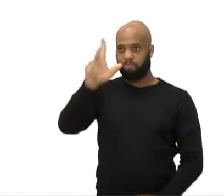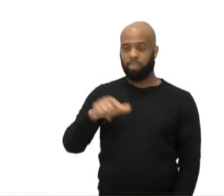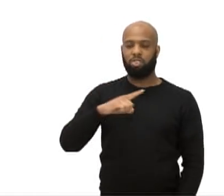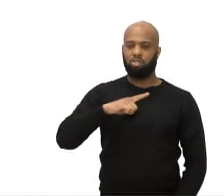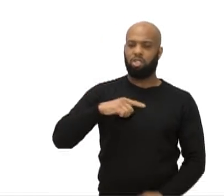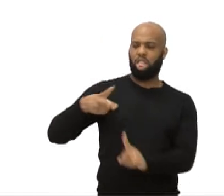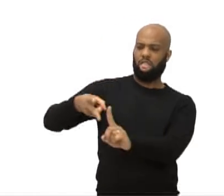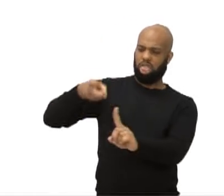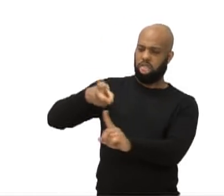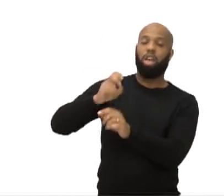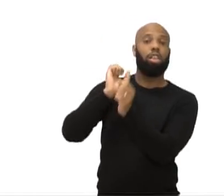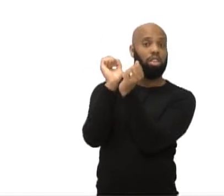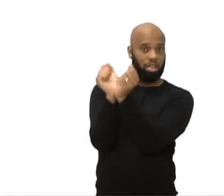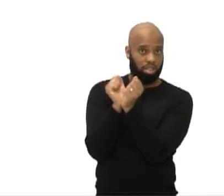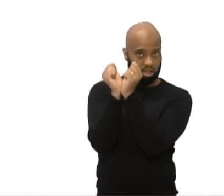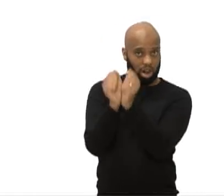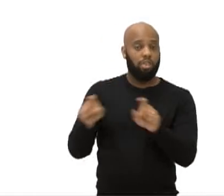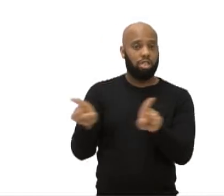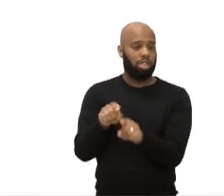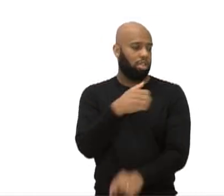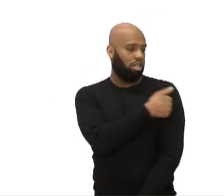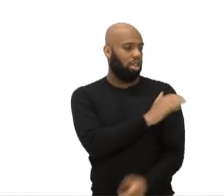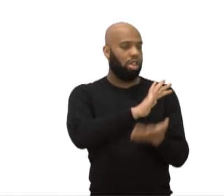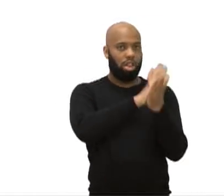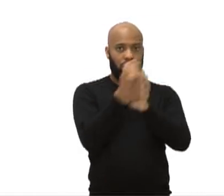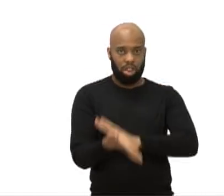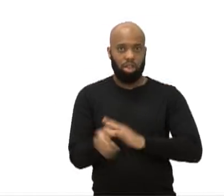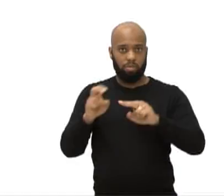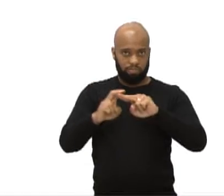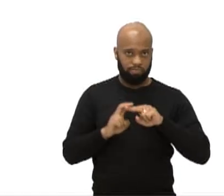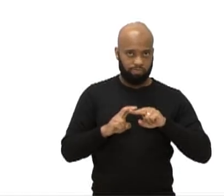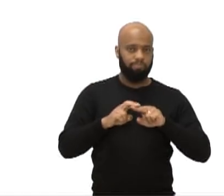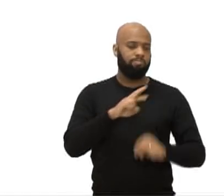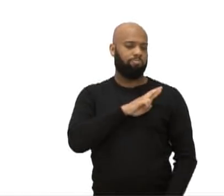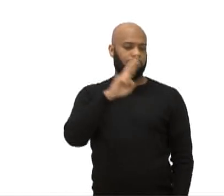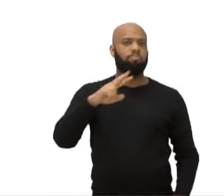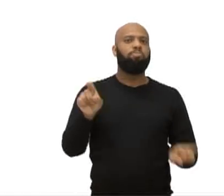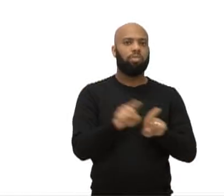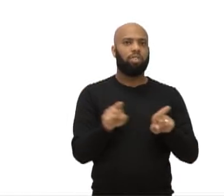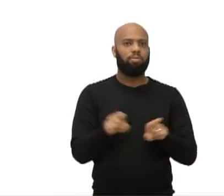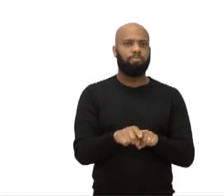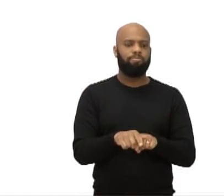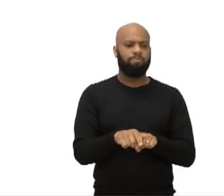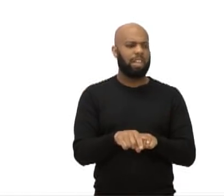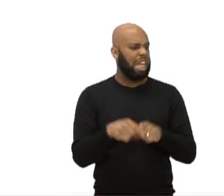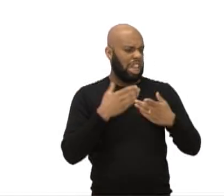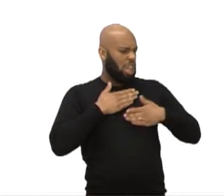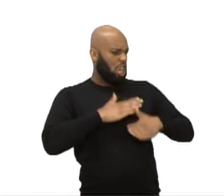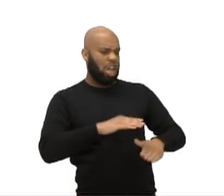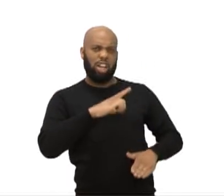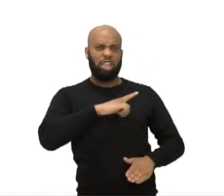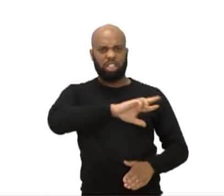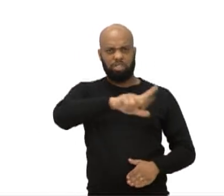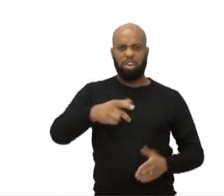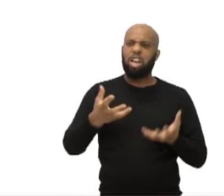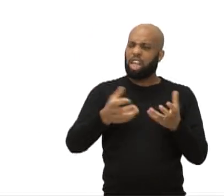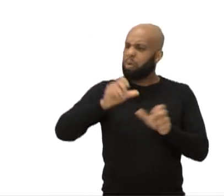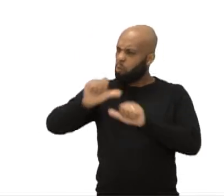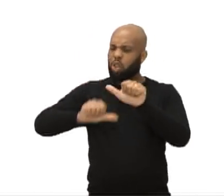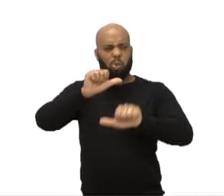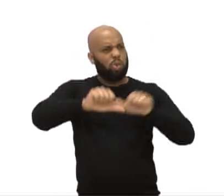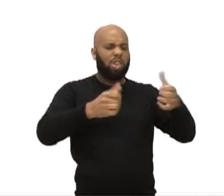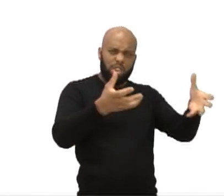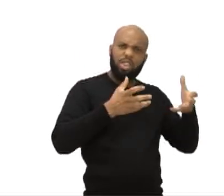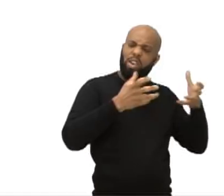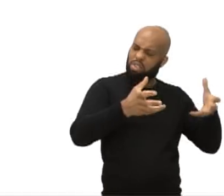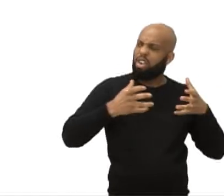trabalho escravo, bem como discriminados em suas religiões. E isso levou à insatisfação e desejo de mudança na